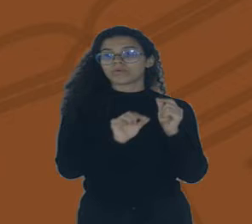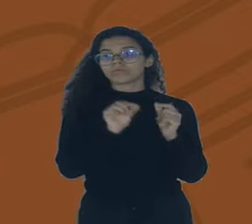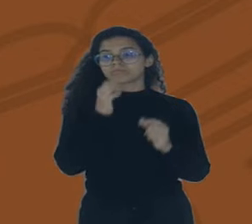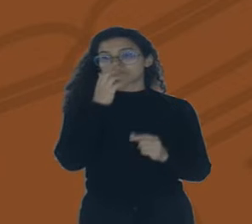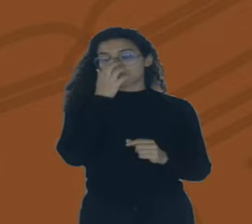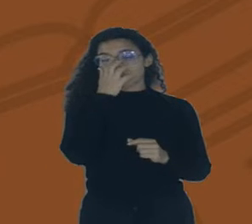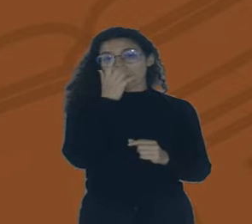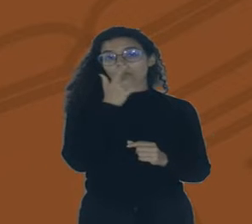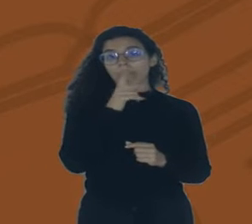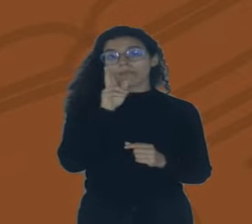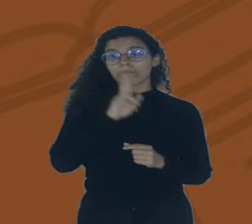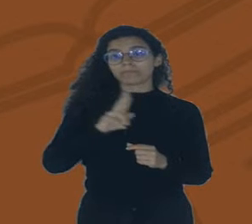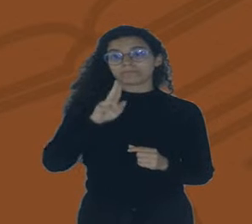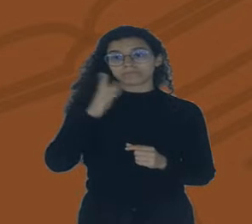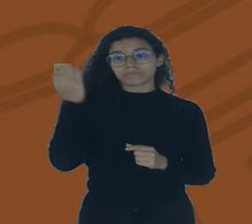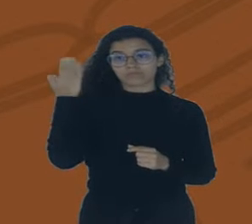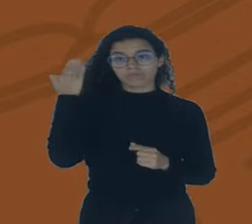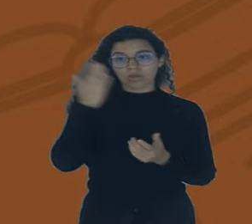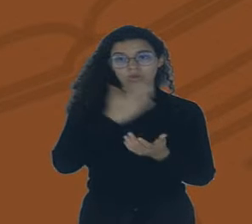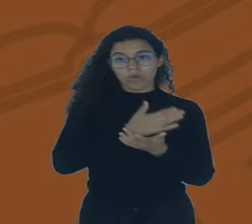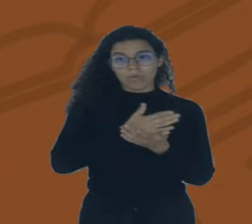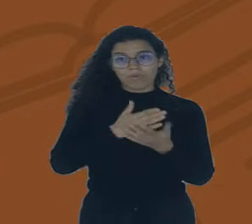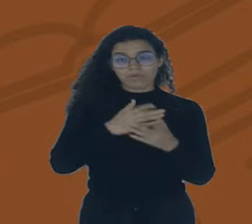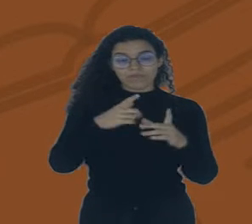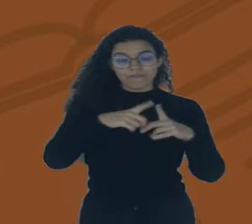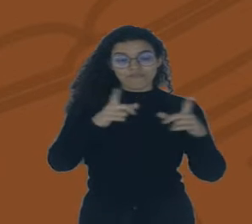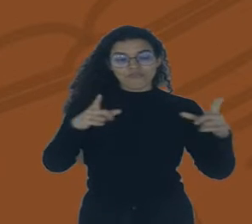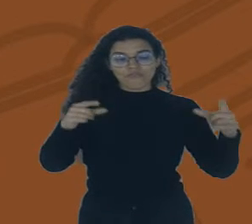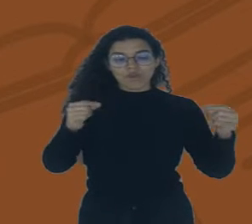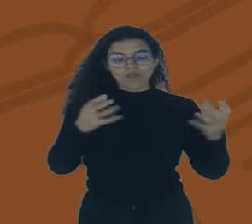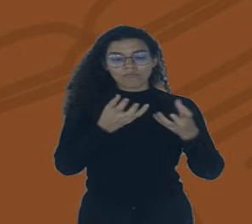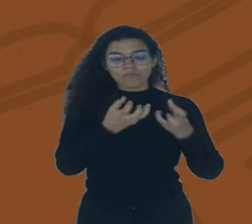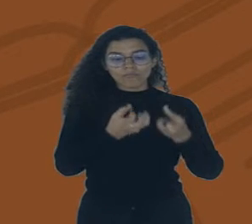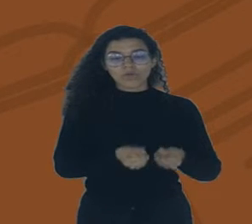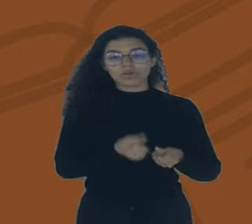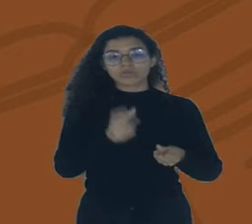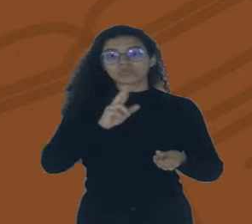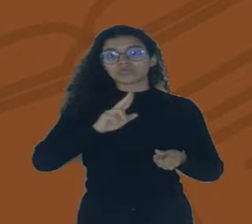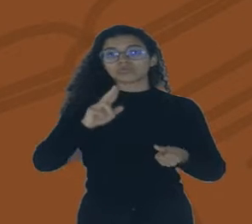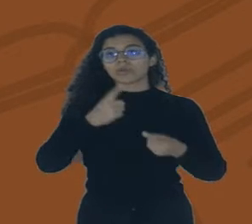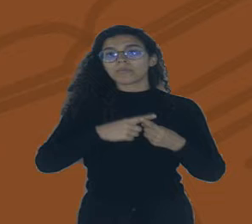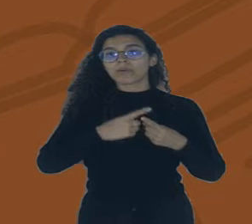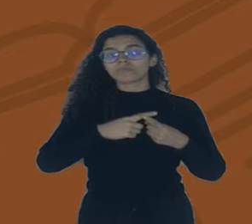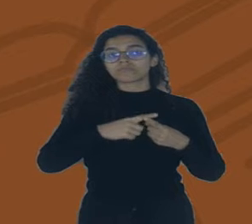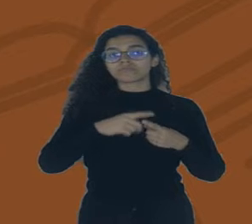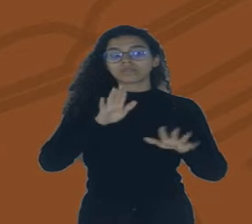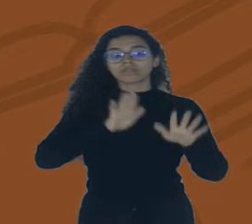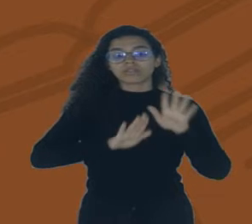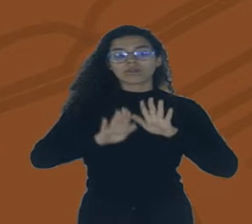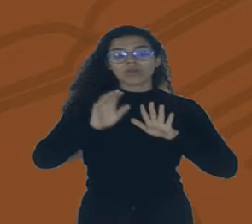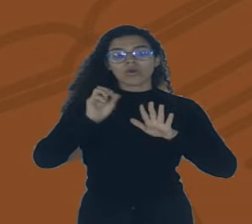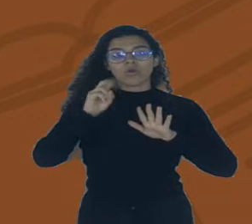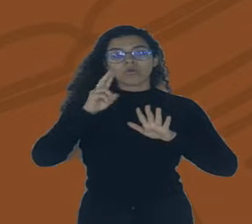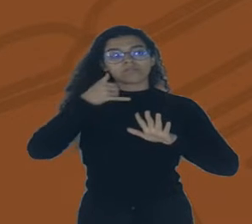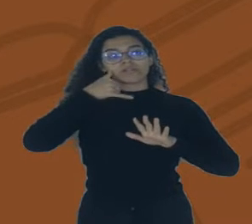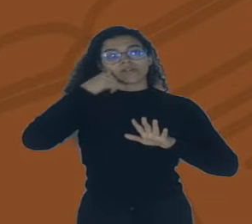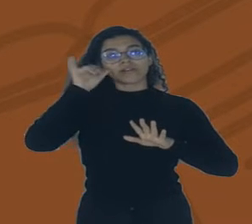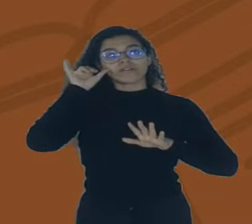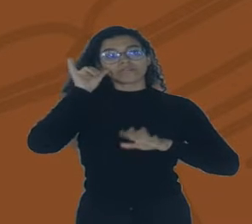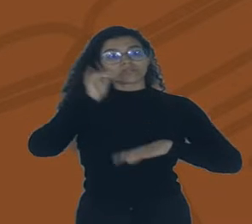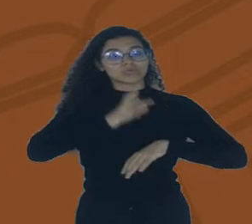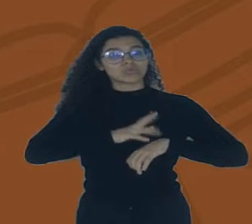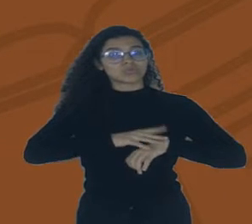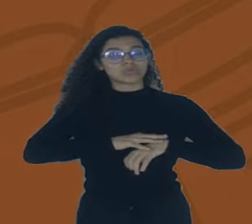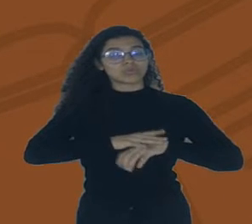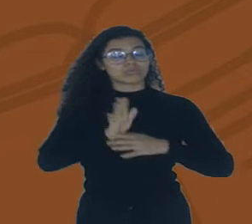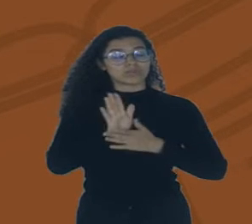eram retiradas aí de folhas secas, por exemplo, e eram utilizadas, por exemplo, para o tratamento ou prevenção de determinadas enfermidades,